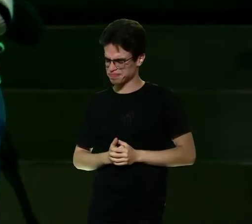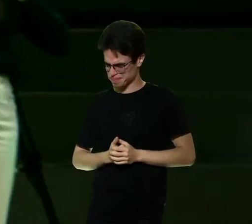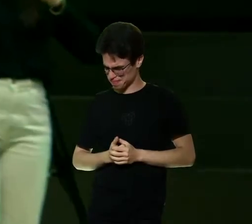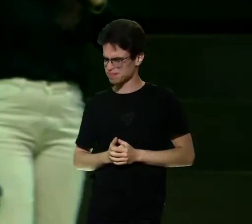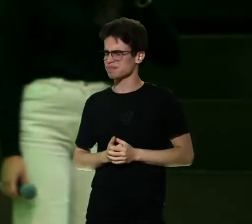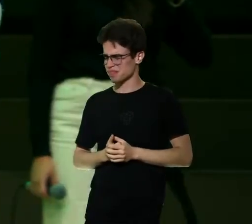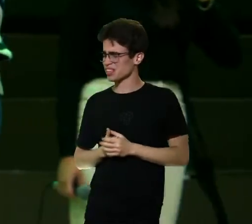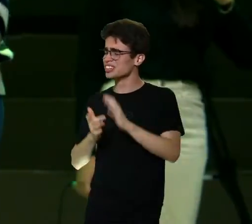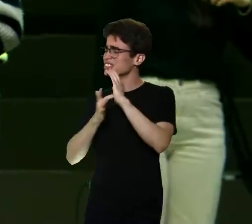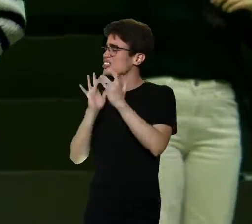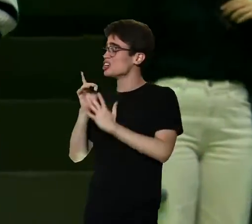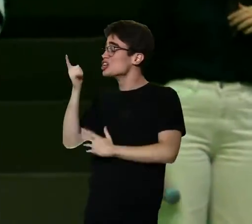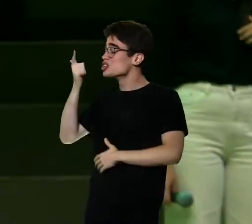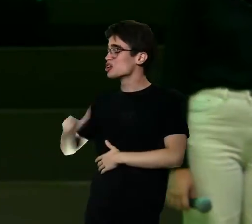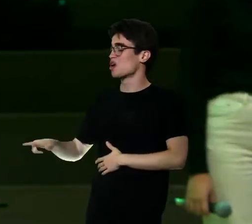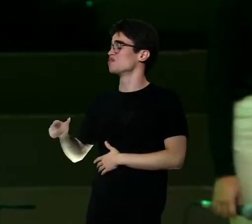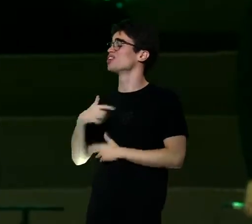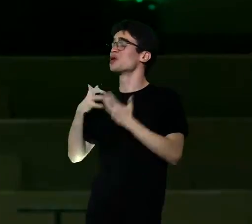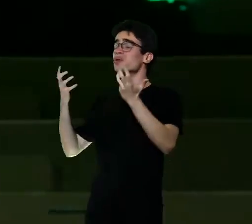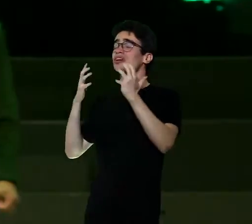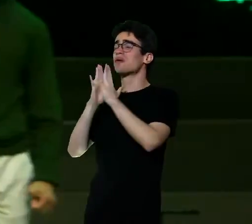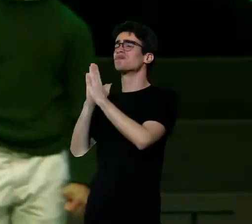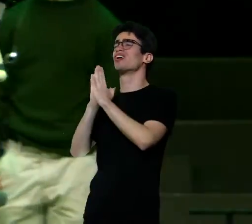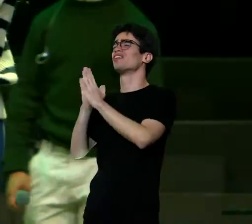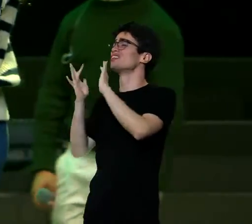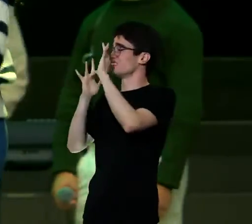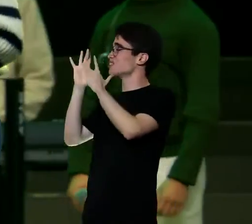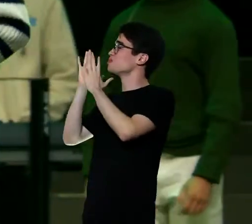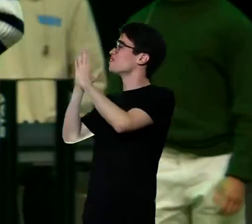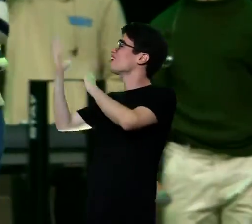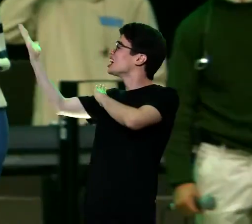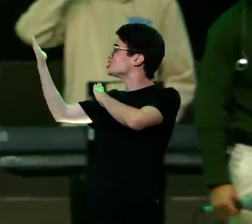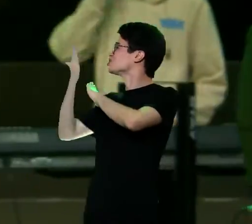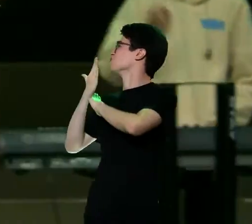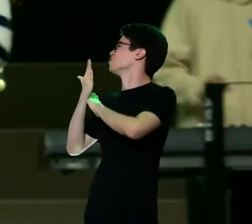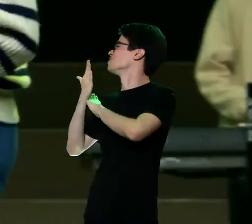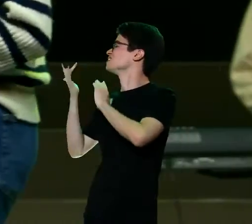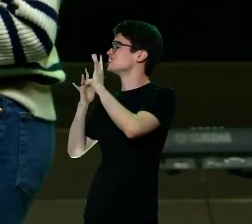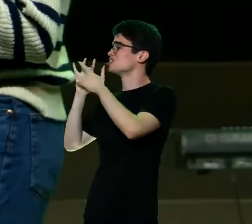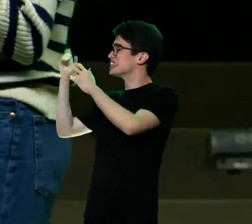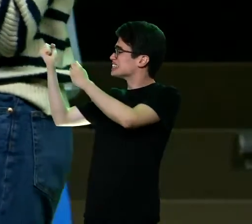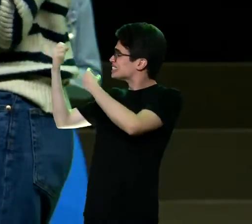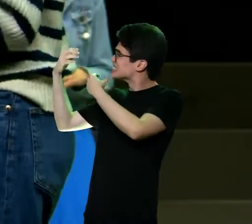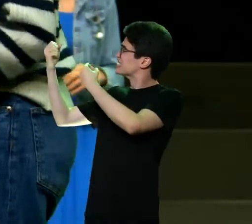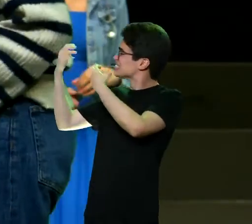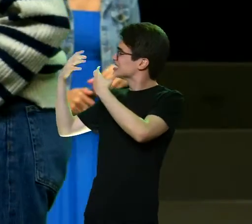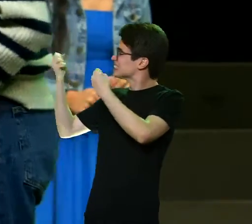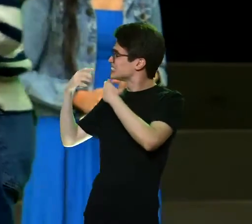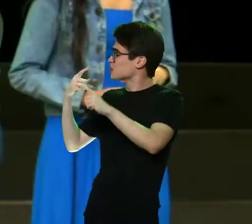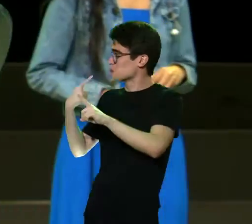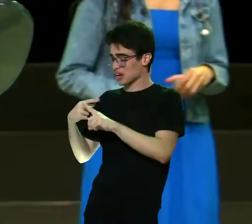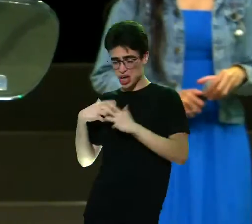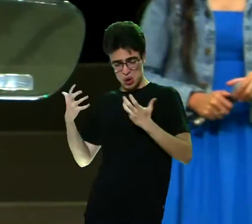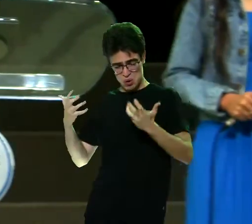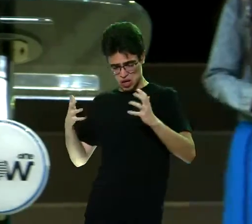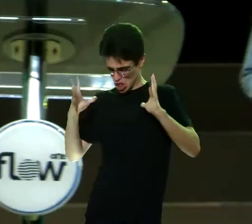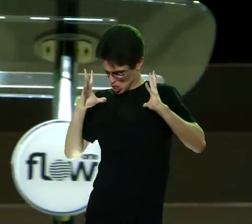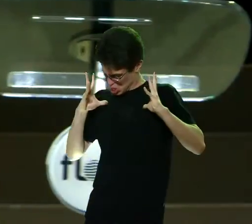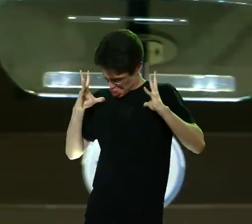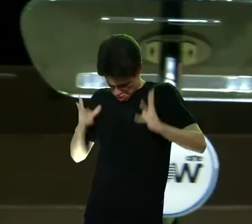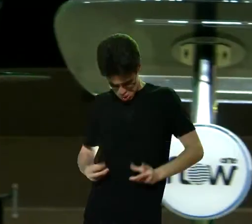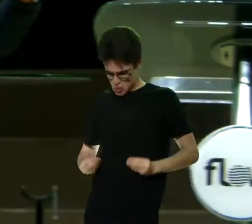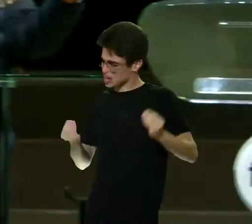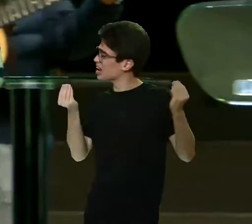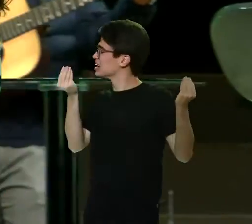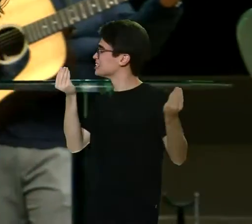Mais uma vez, Deus, eu clamo para que o Senhor nos ajude, o Senhor nos ensine a gente se entregar completamente